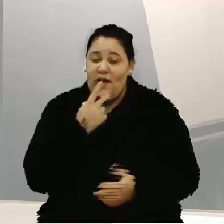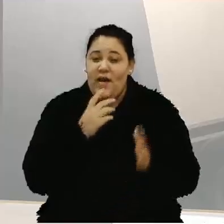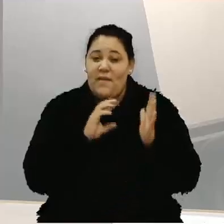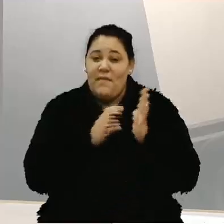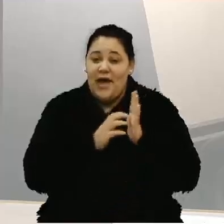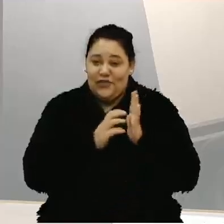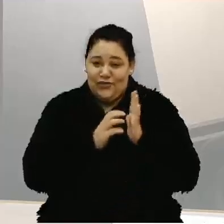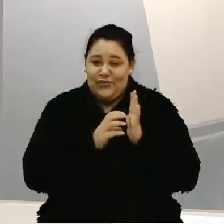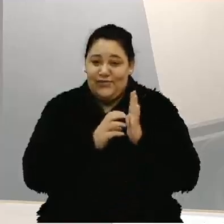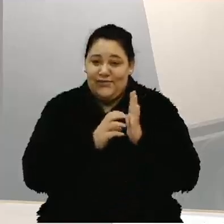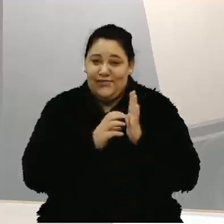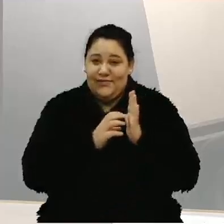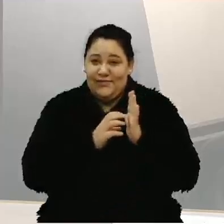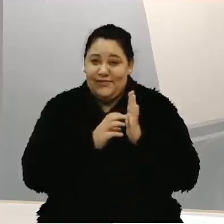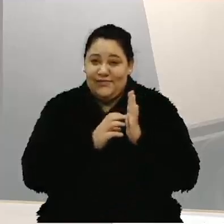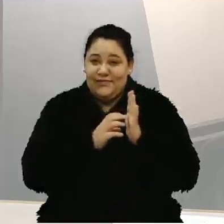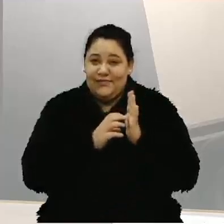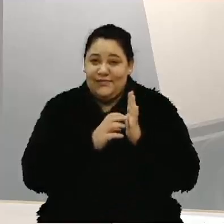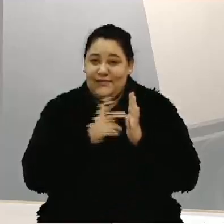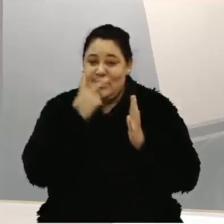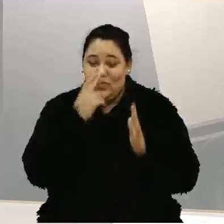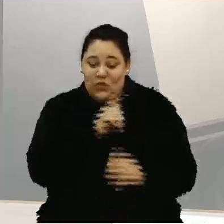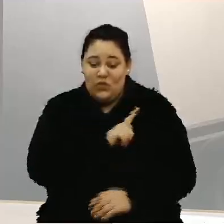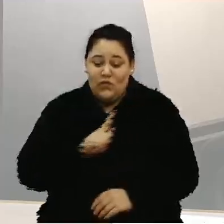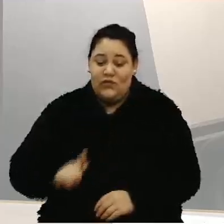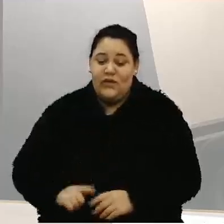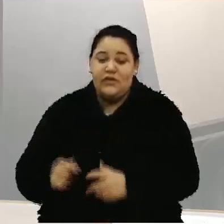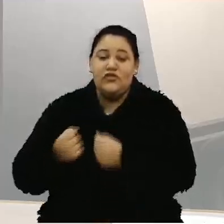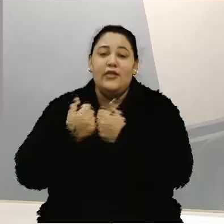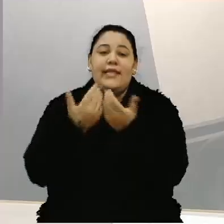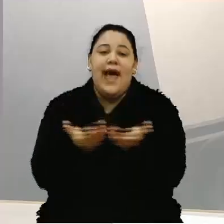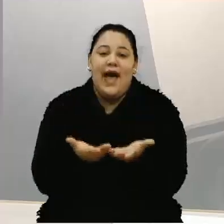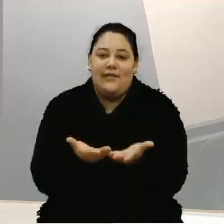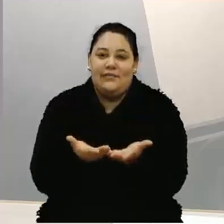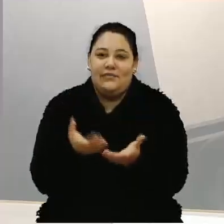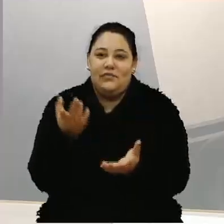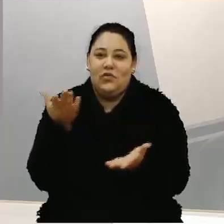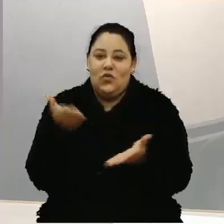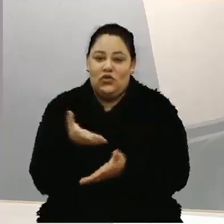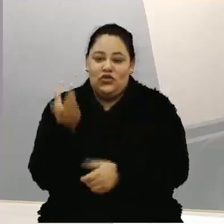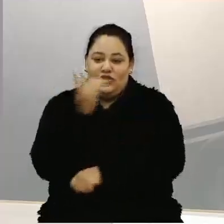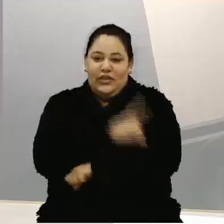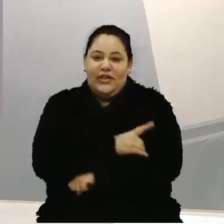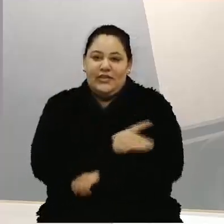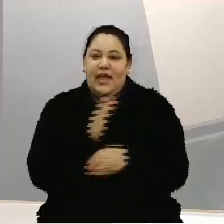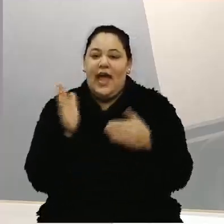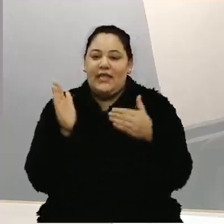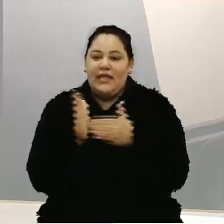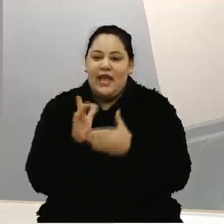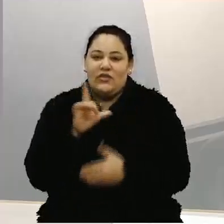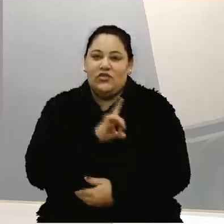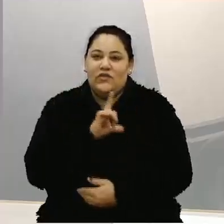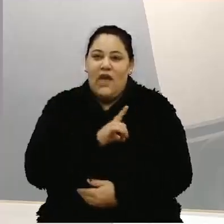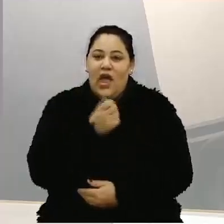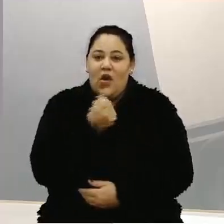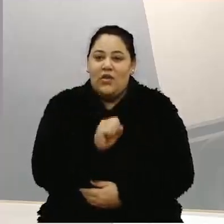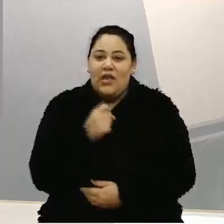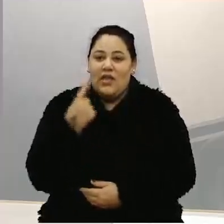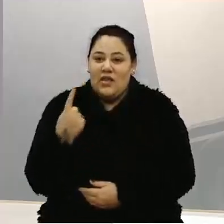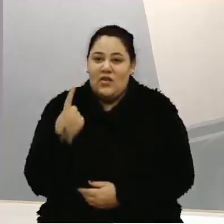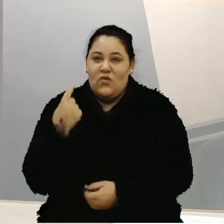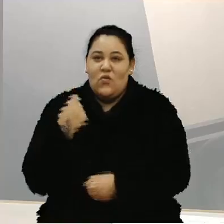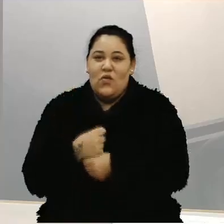que fosse uma coisa que o governo estava te dando. Hoje, dia 10, até que eu tiver 81 anos,